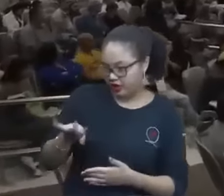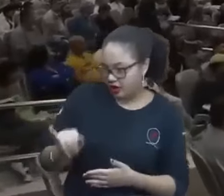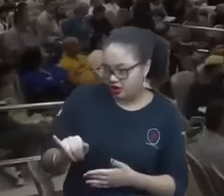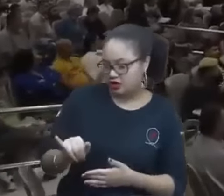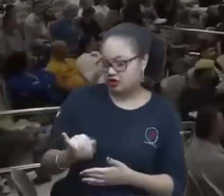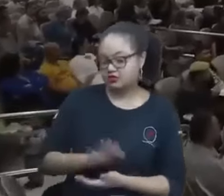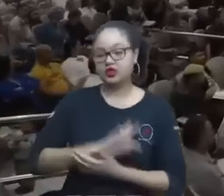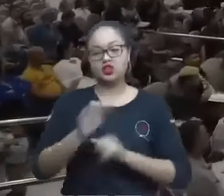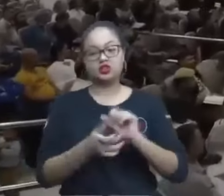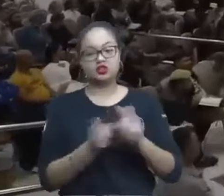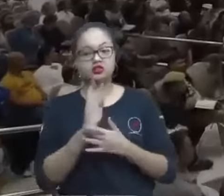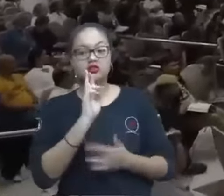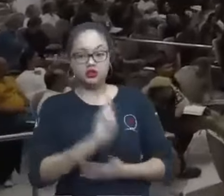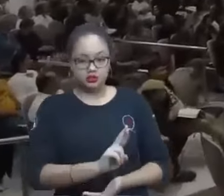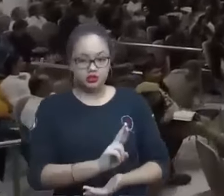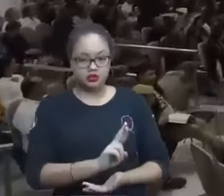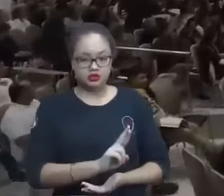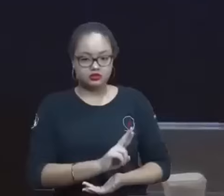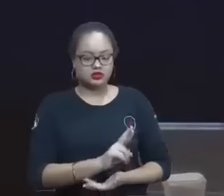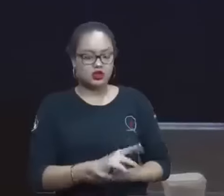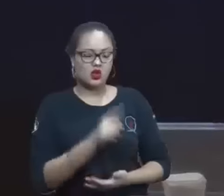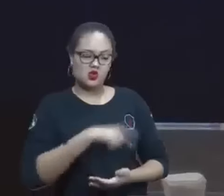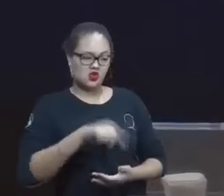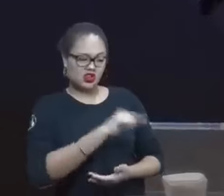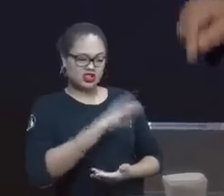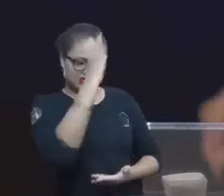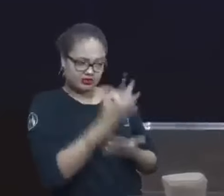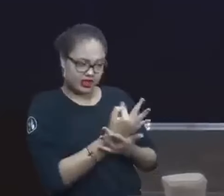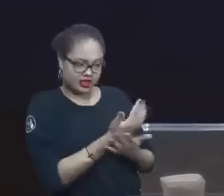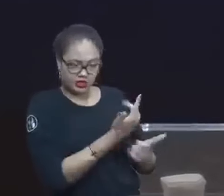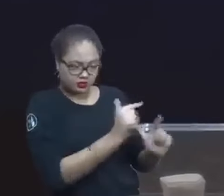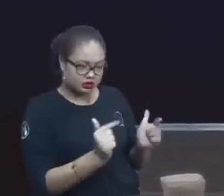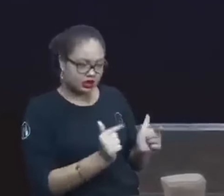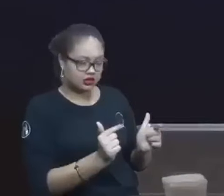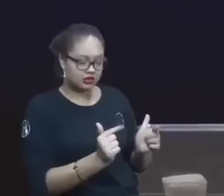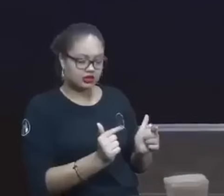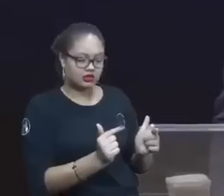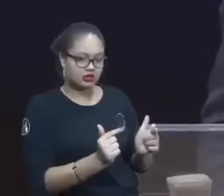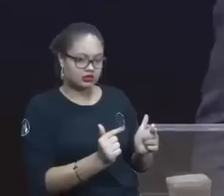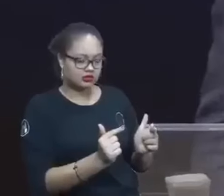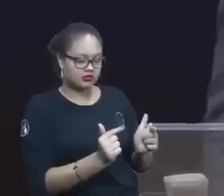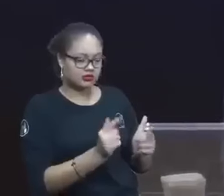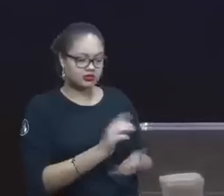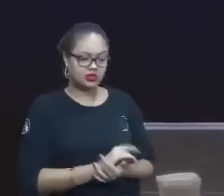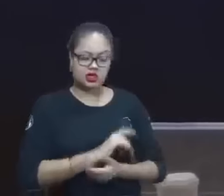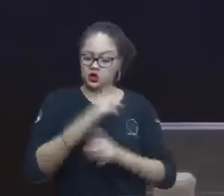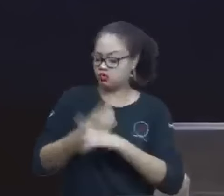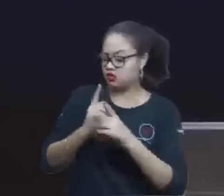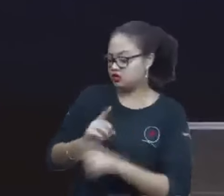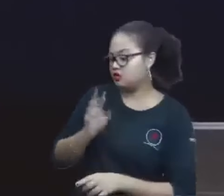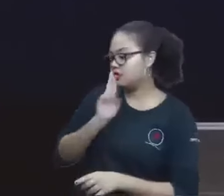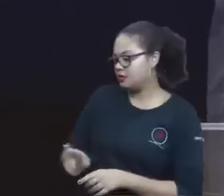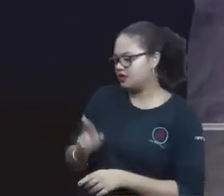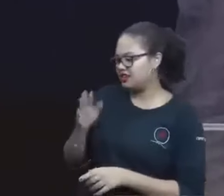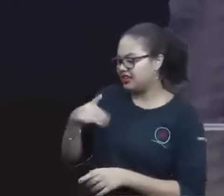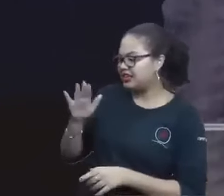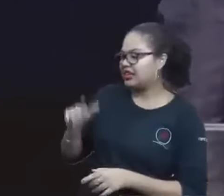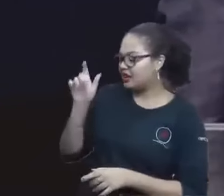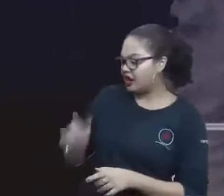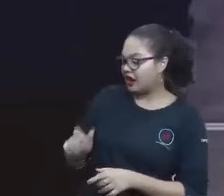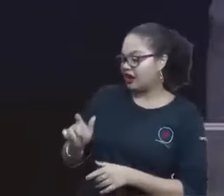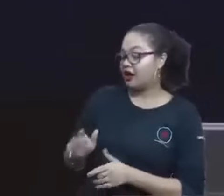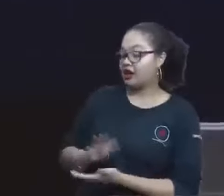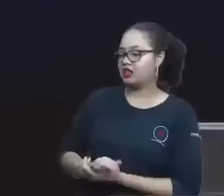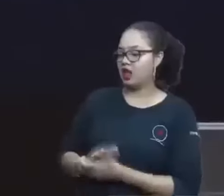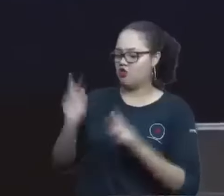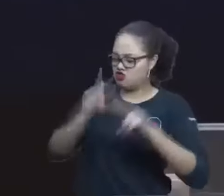Jesus vai dizer uma palavra para eles vocês não têm fé e eles vão dizer quem é este que